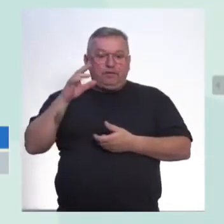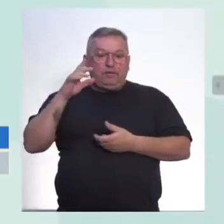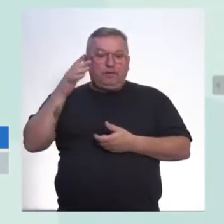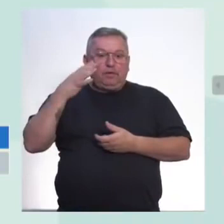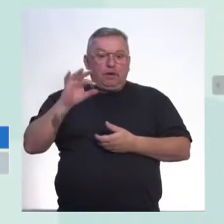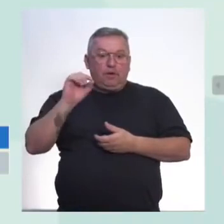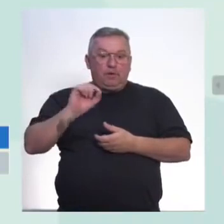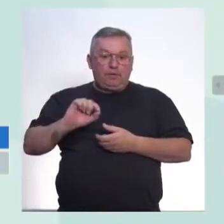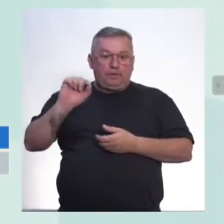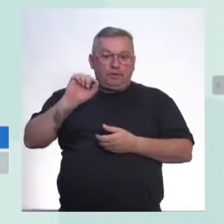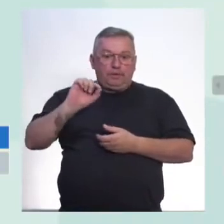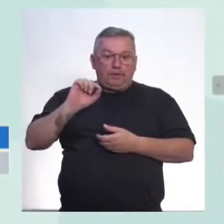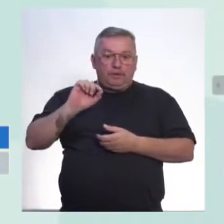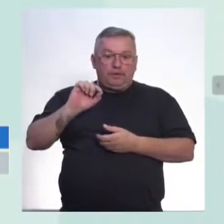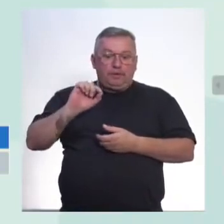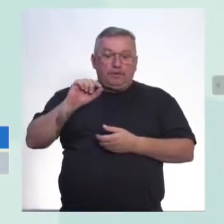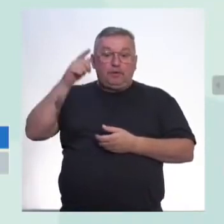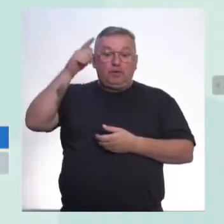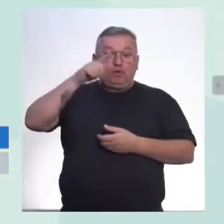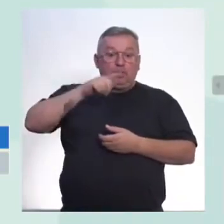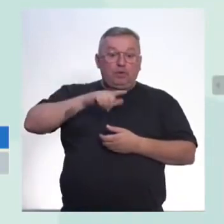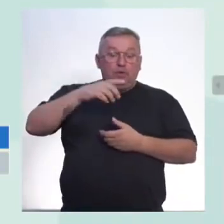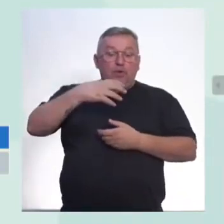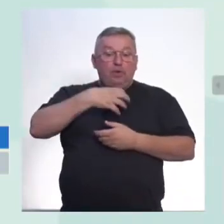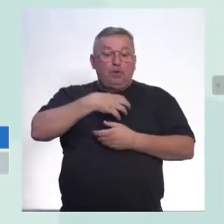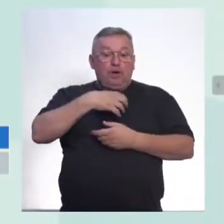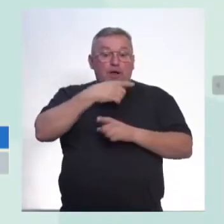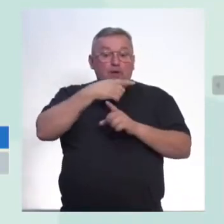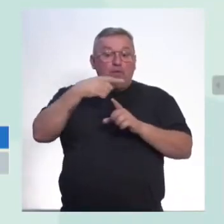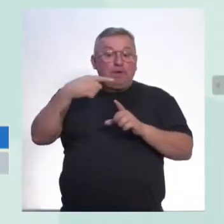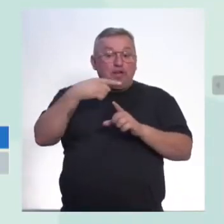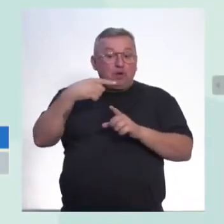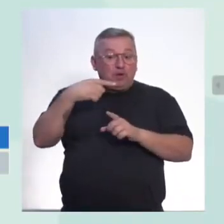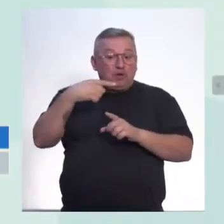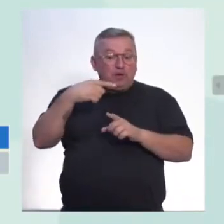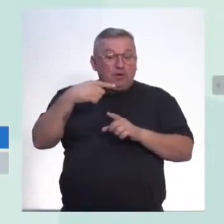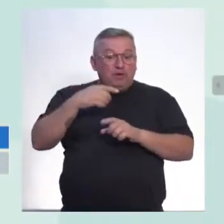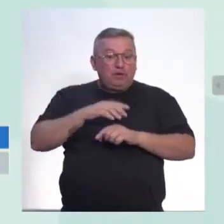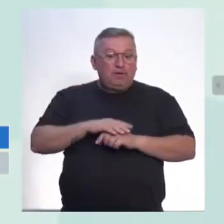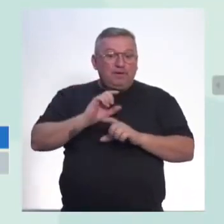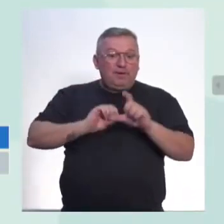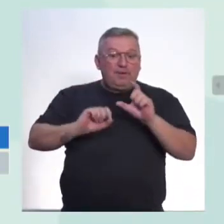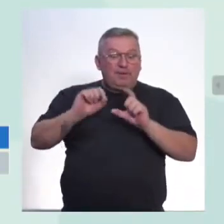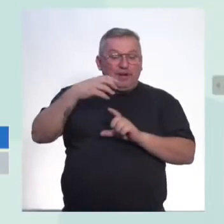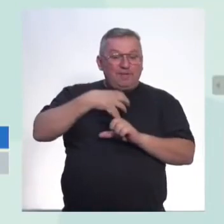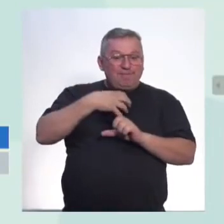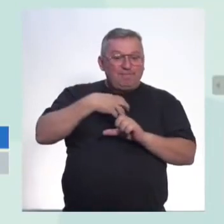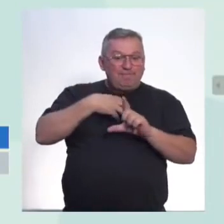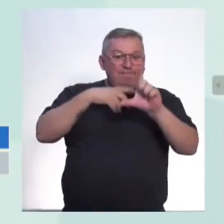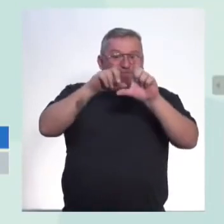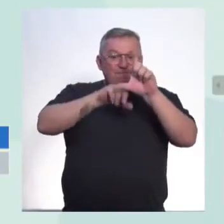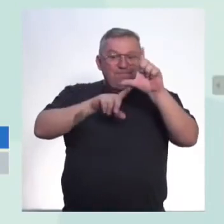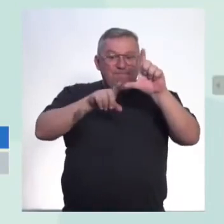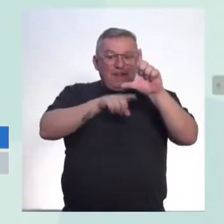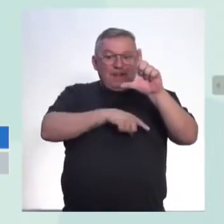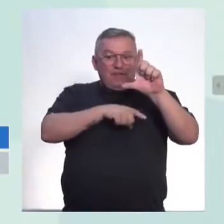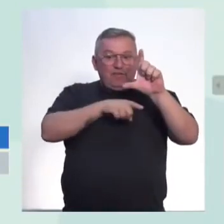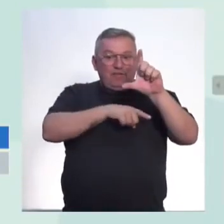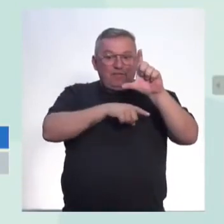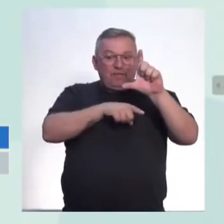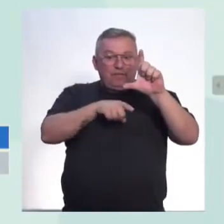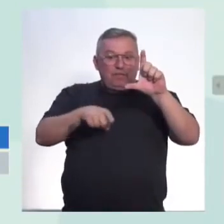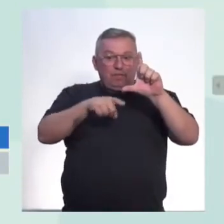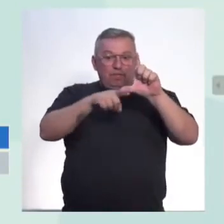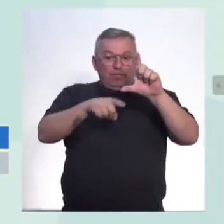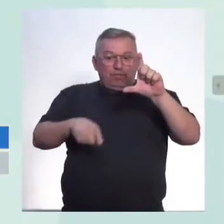quê? Ele aparece numa outra região aqui do plano cartesiano. E aí tem o quê? A característica dos valores negativos. Então você